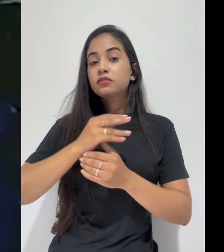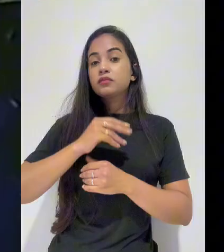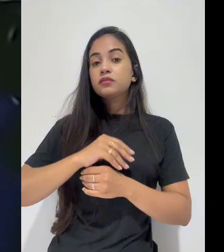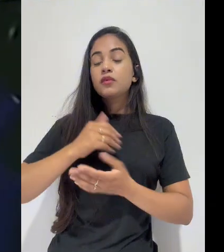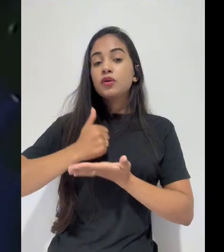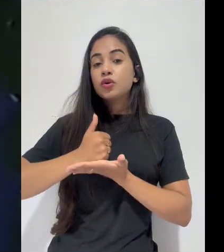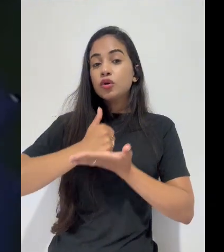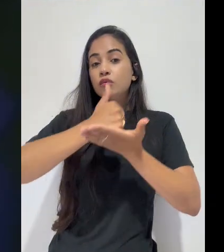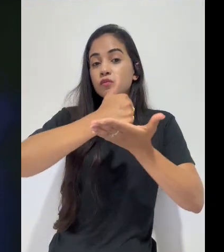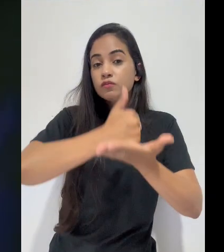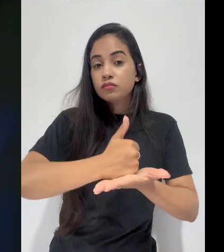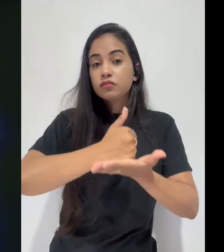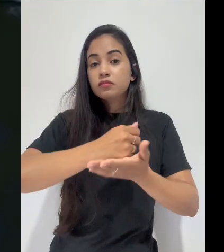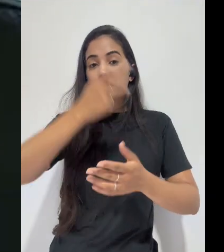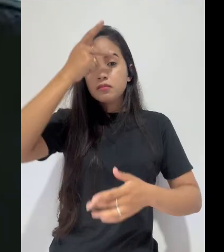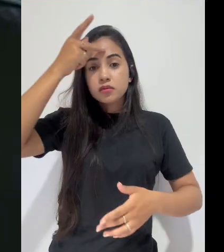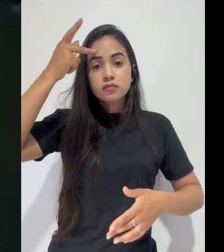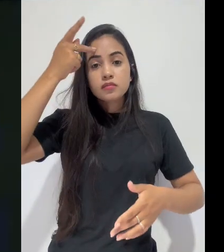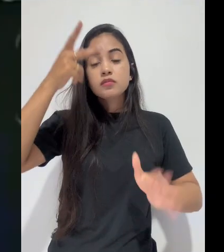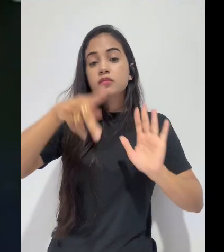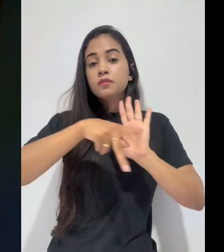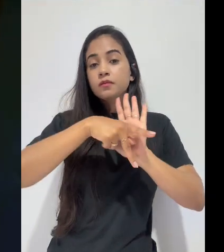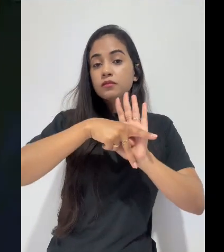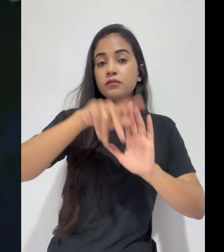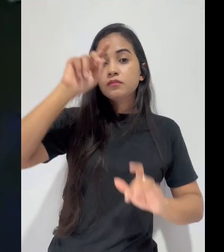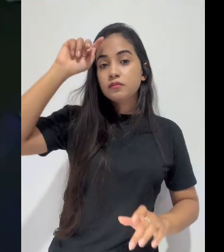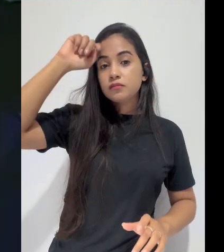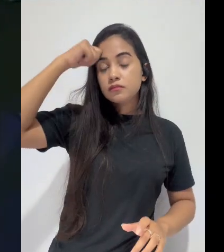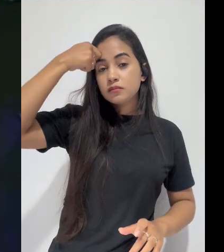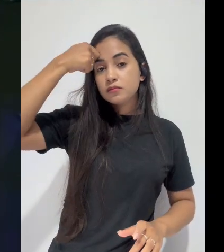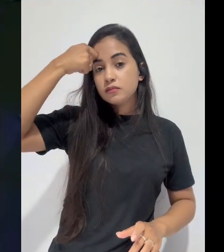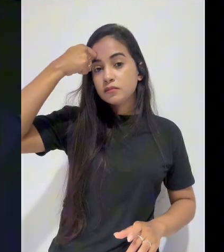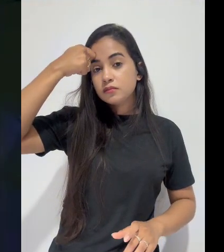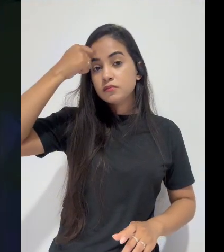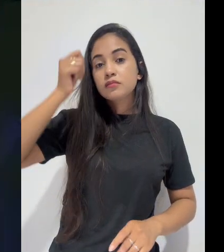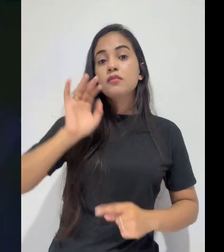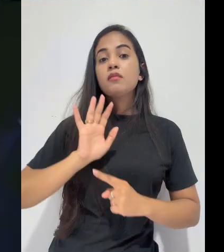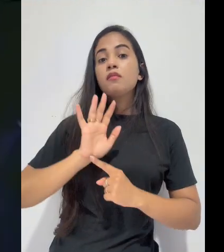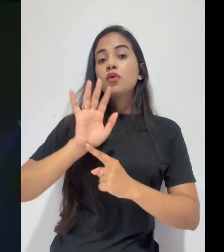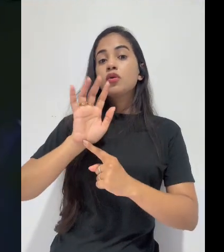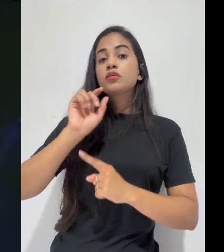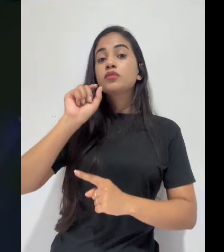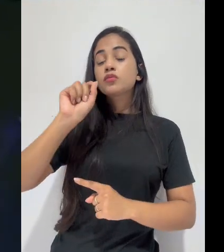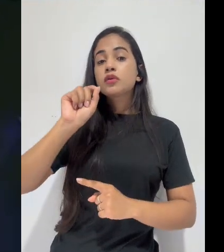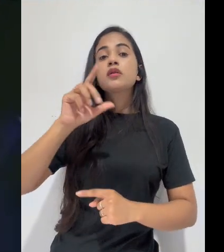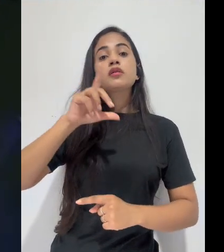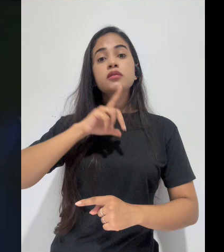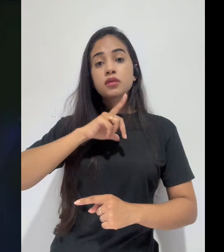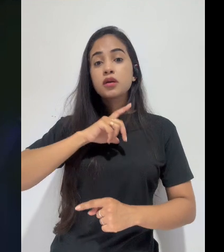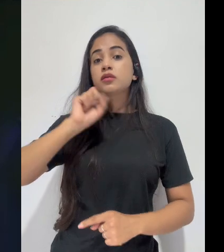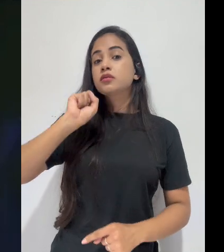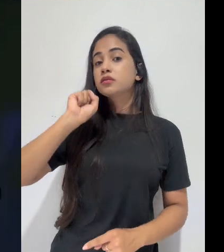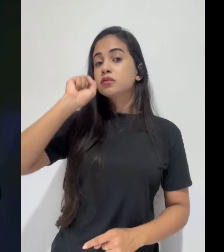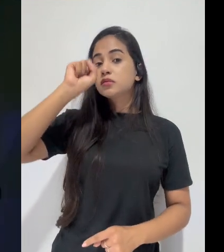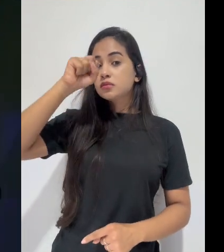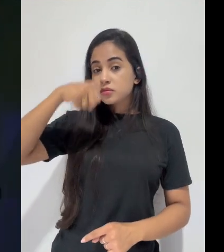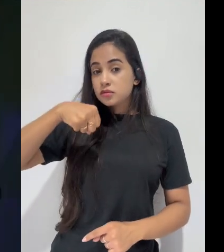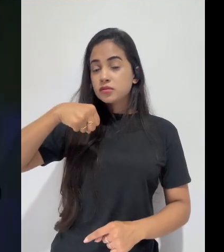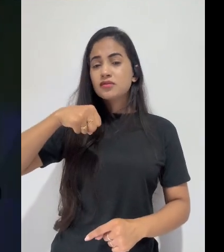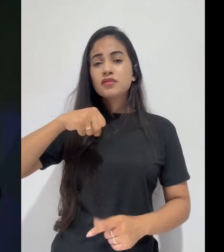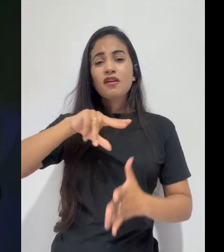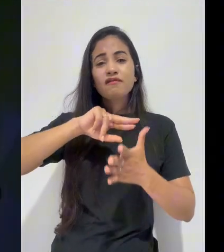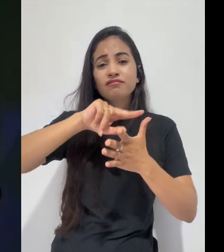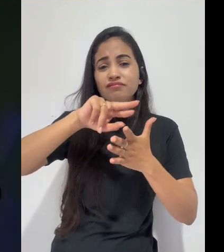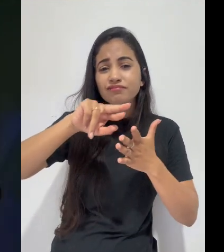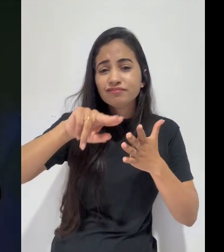atendimento jurídico a vítimas de discriminação racial, ela revelou a magnitude das práticas discriminatórias, ela constituiu